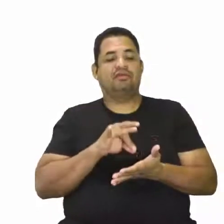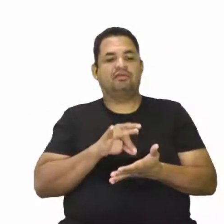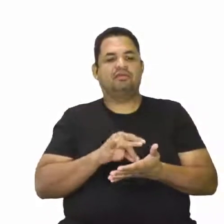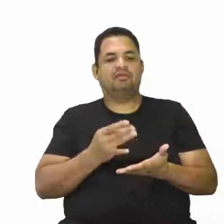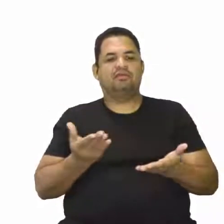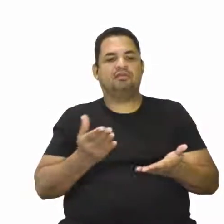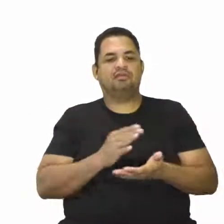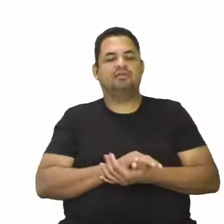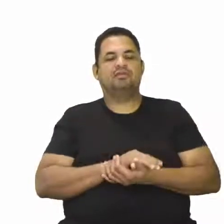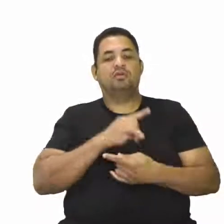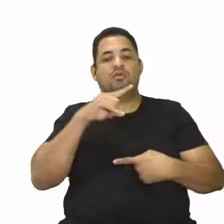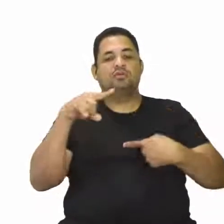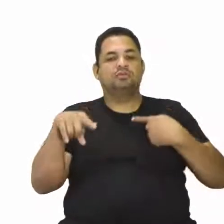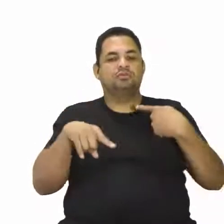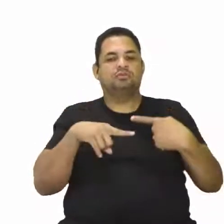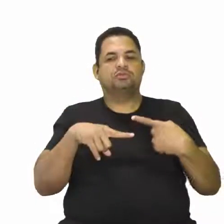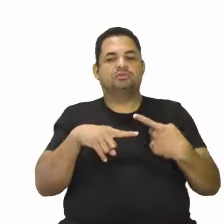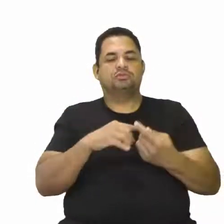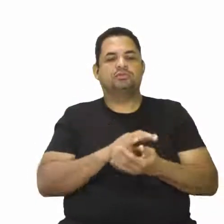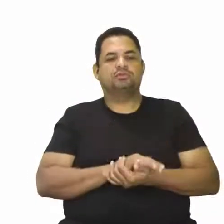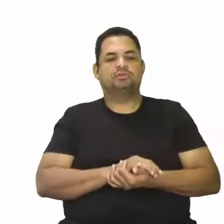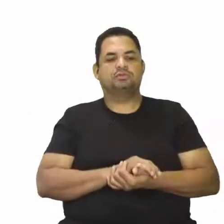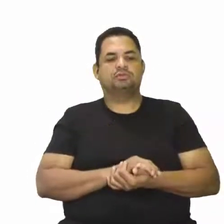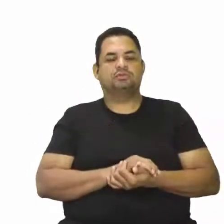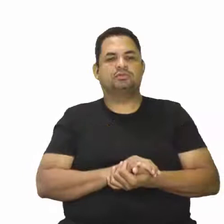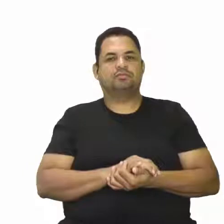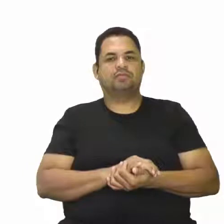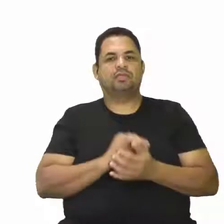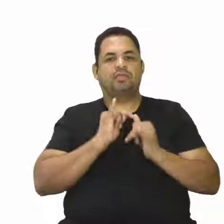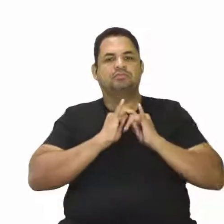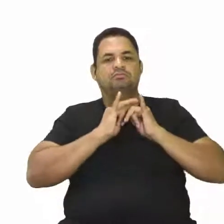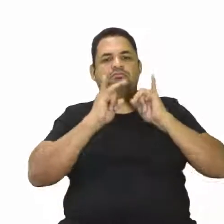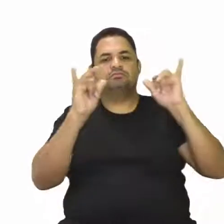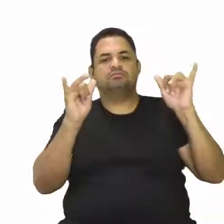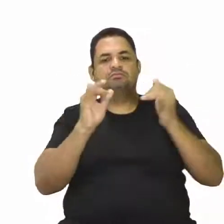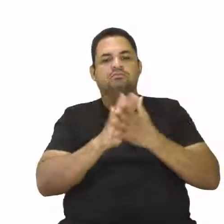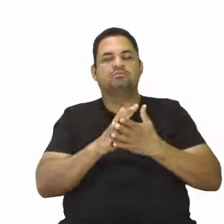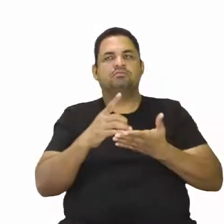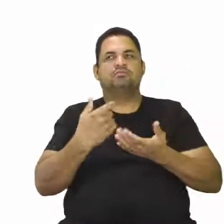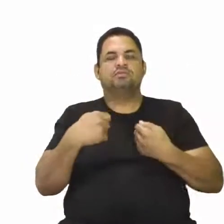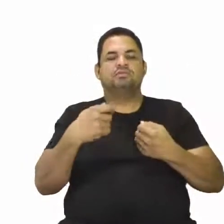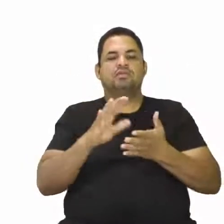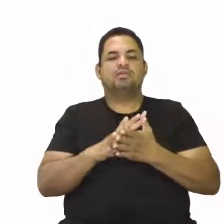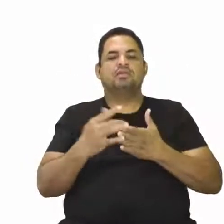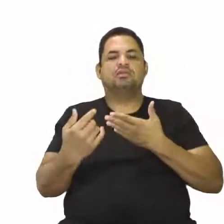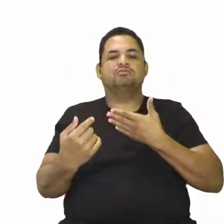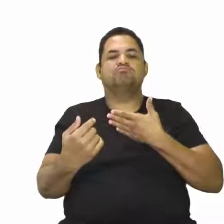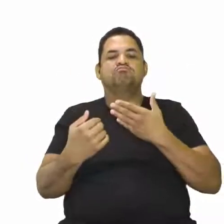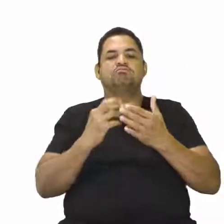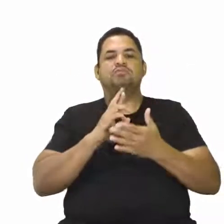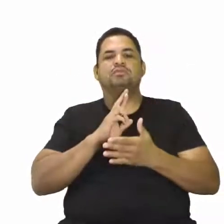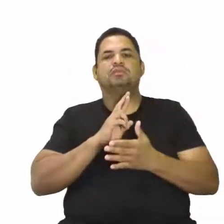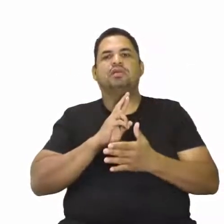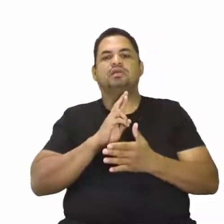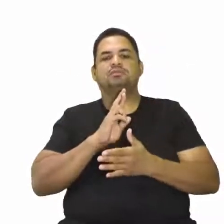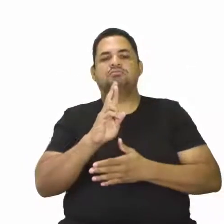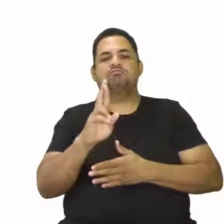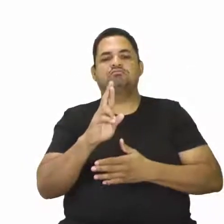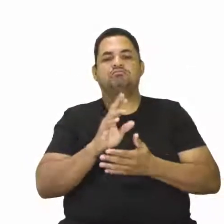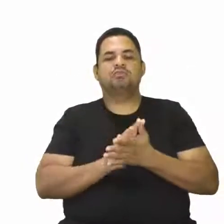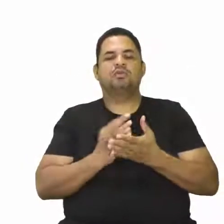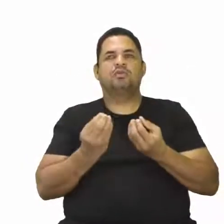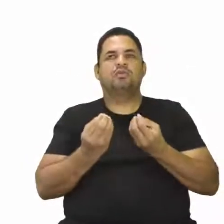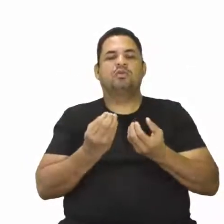verdadeira e objetiva. A notícia ela tem que responder algumas perguntas, como